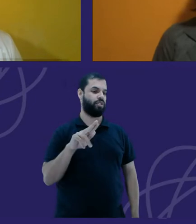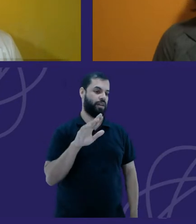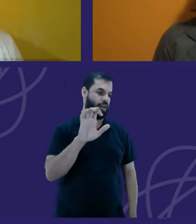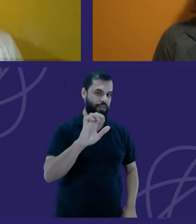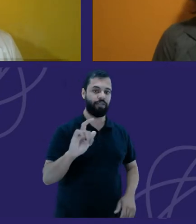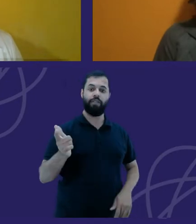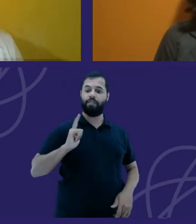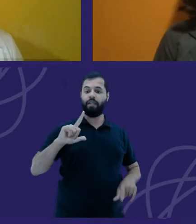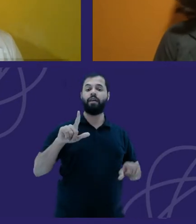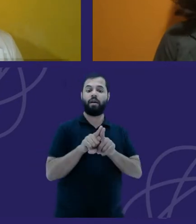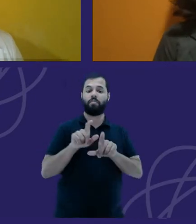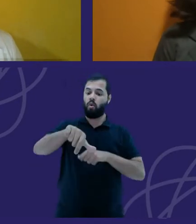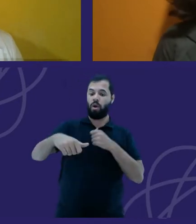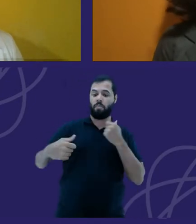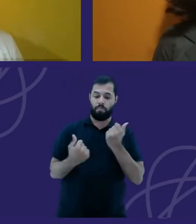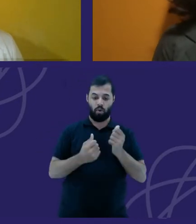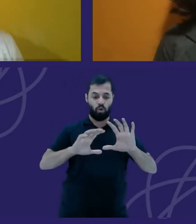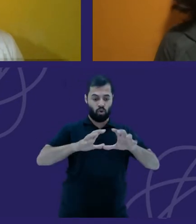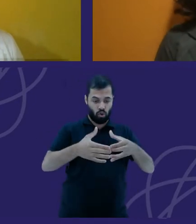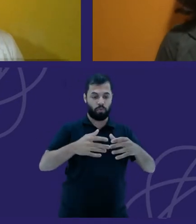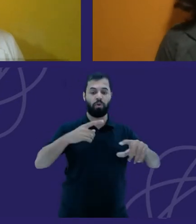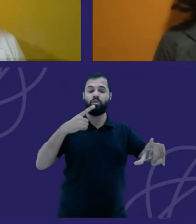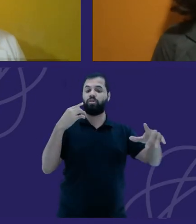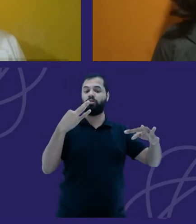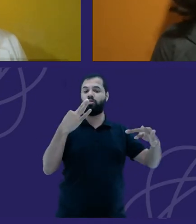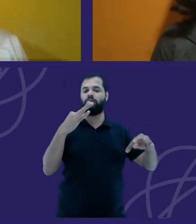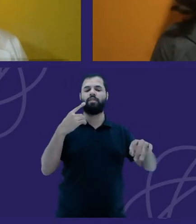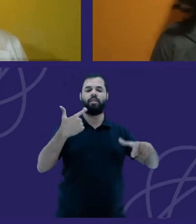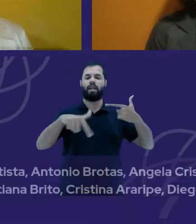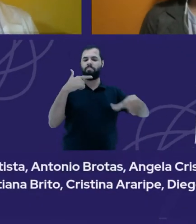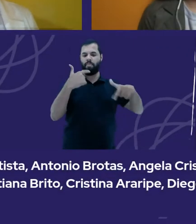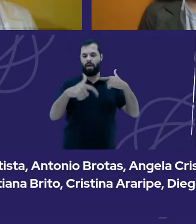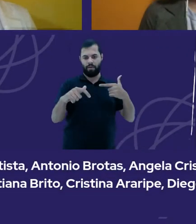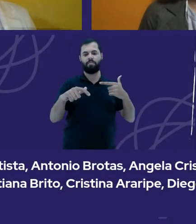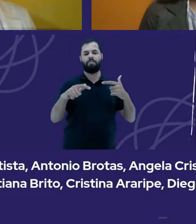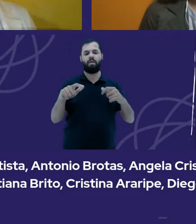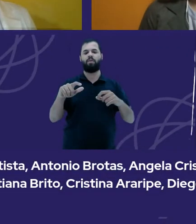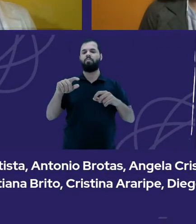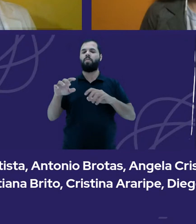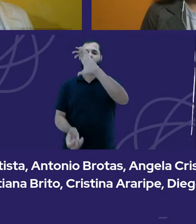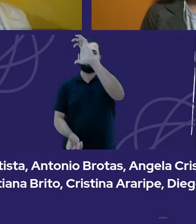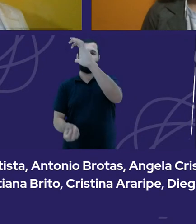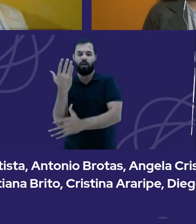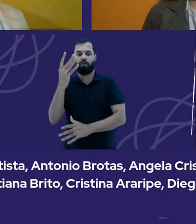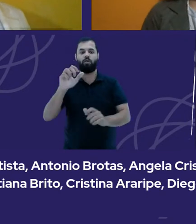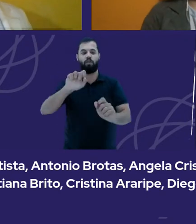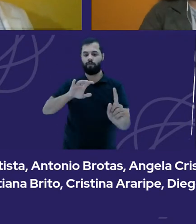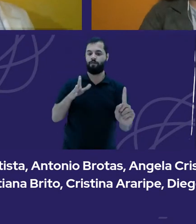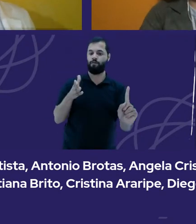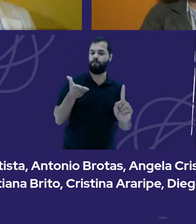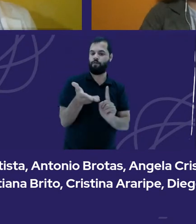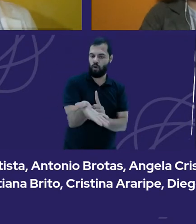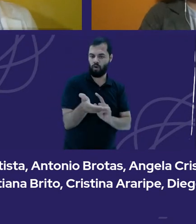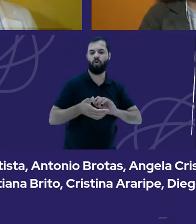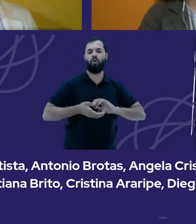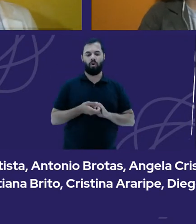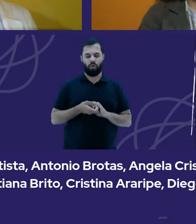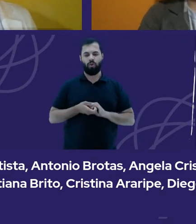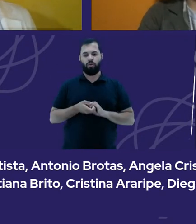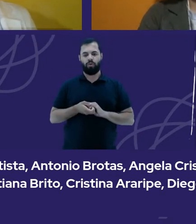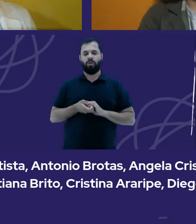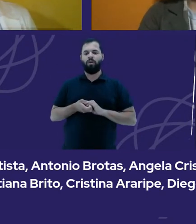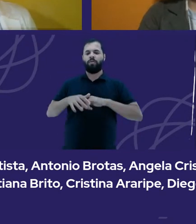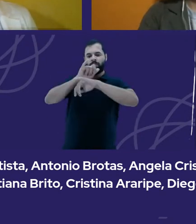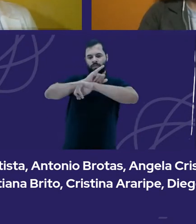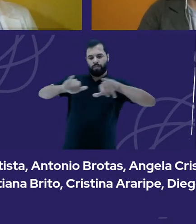Executivo, designado pelo Fórum de Divulgação Científica e composto por Alessandro Batista,